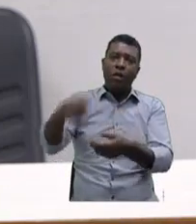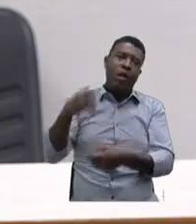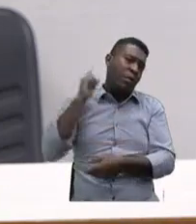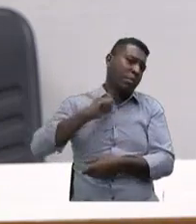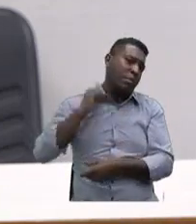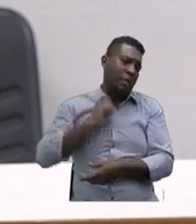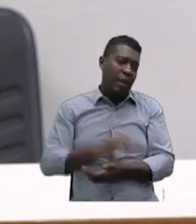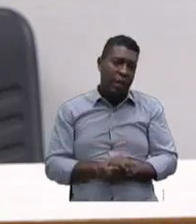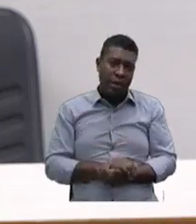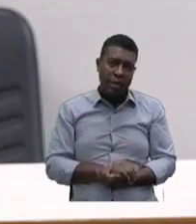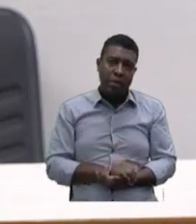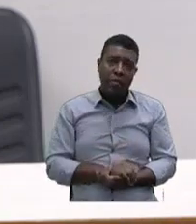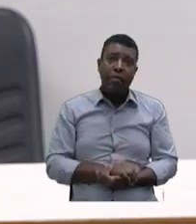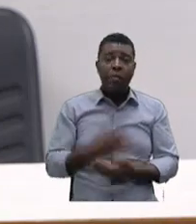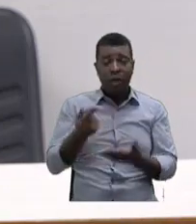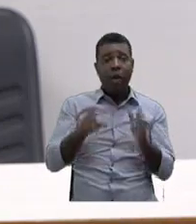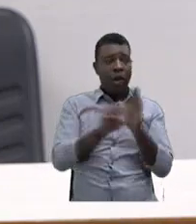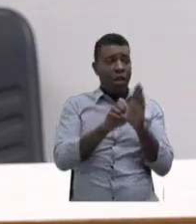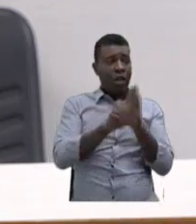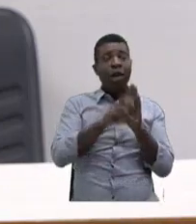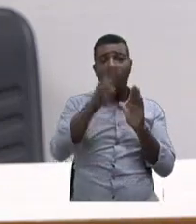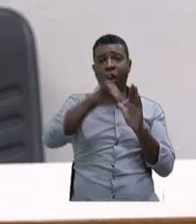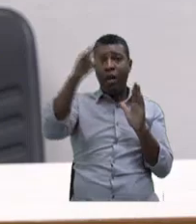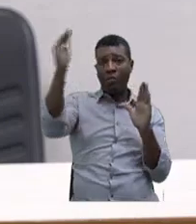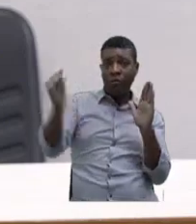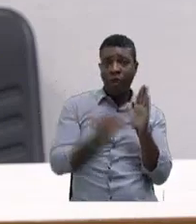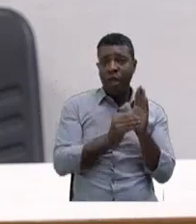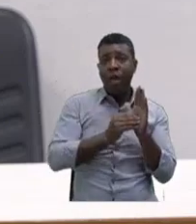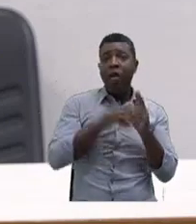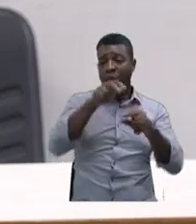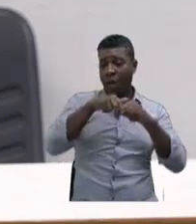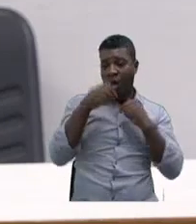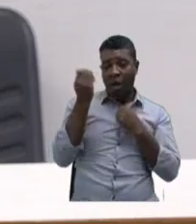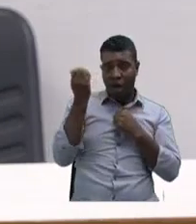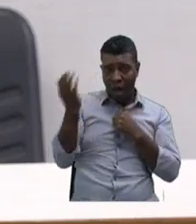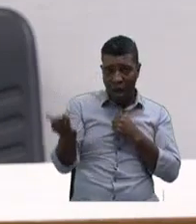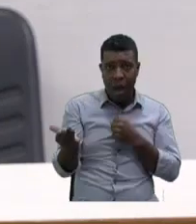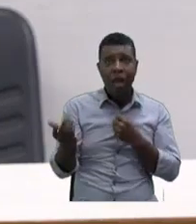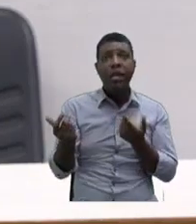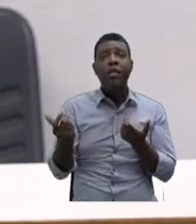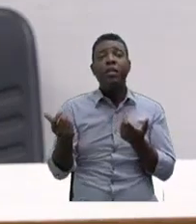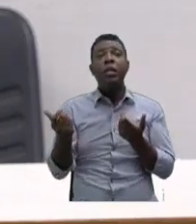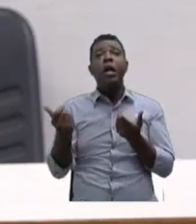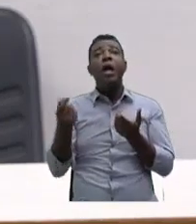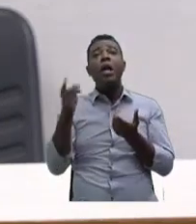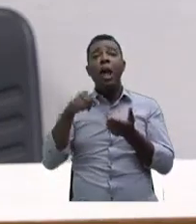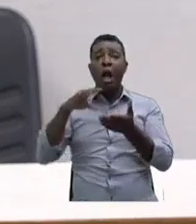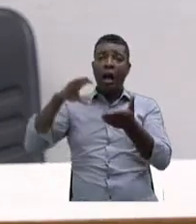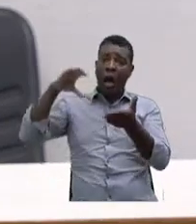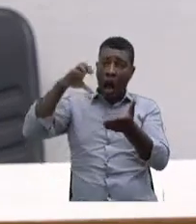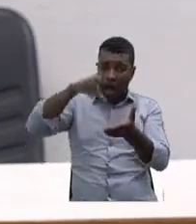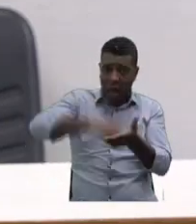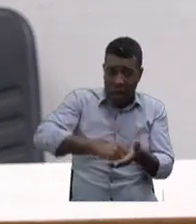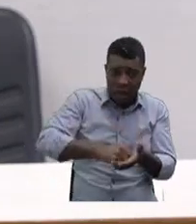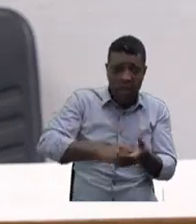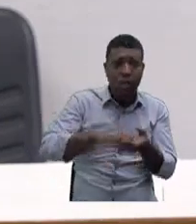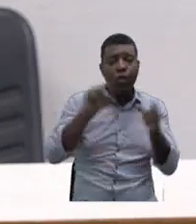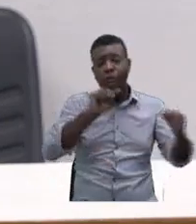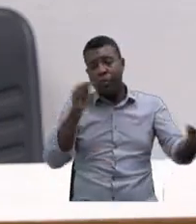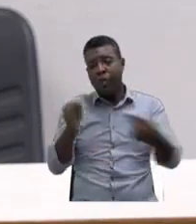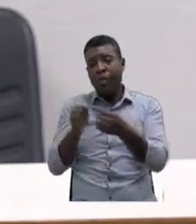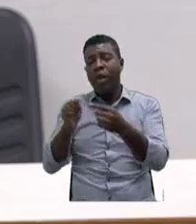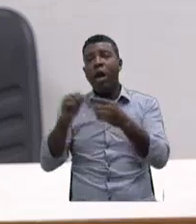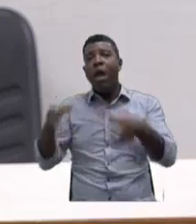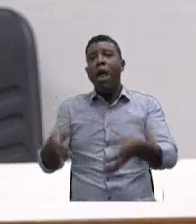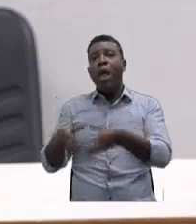Os editais vão ser definidos por eles, os mestres irão pelo cadastro, os servidores, com relação à equipe técnica,